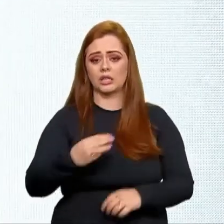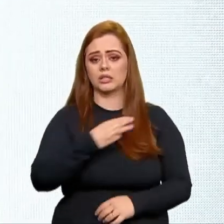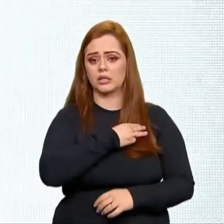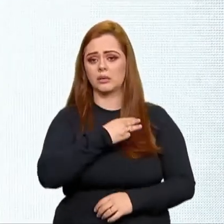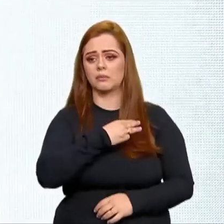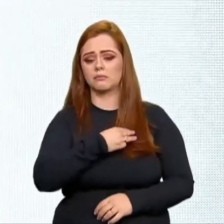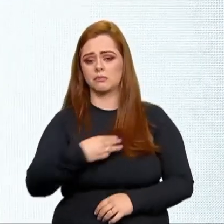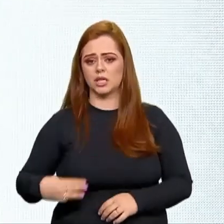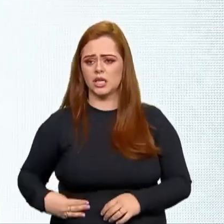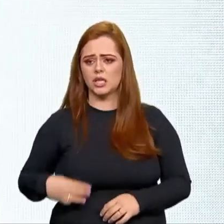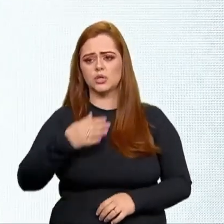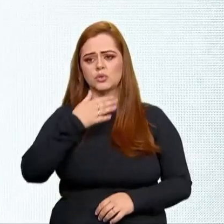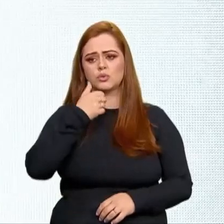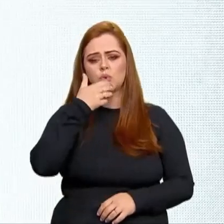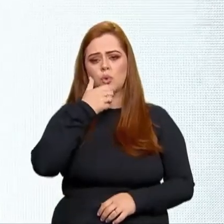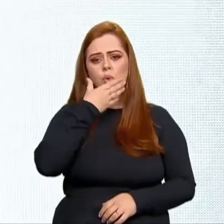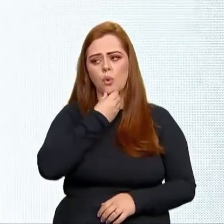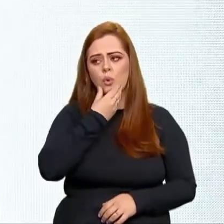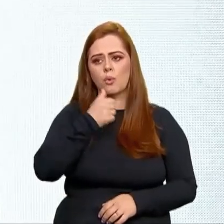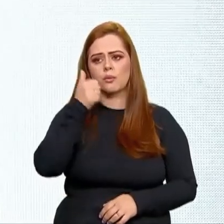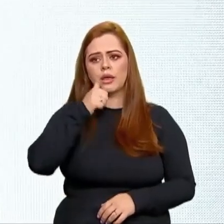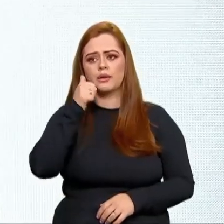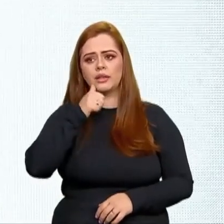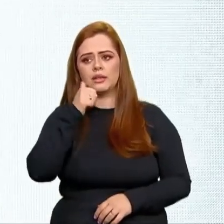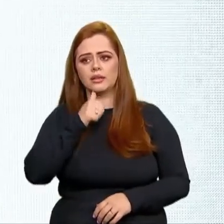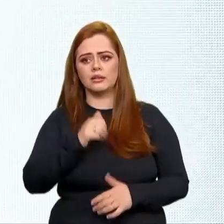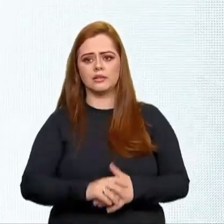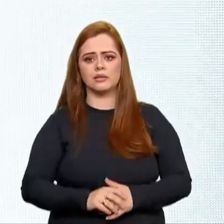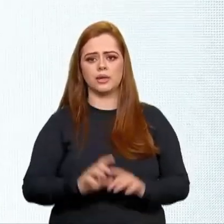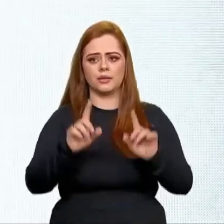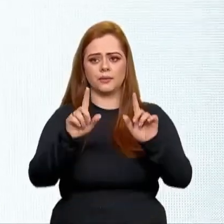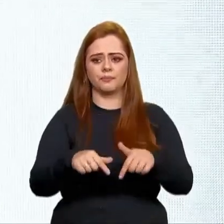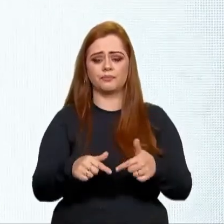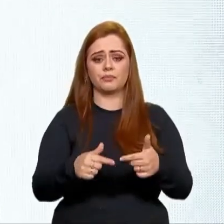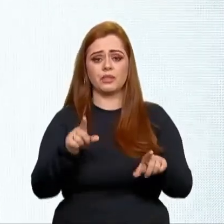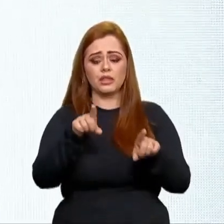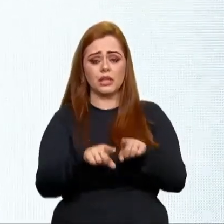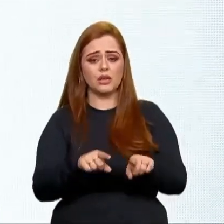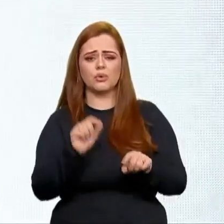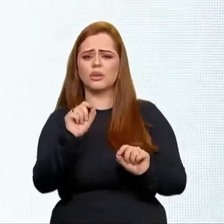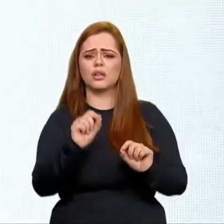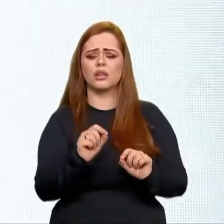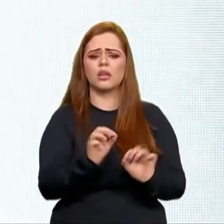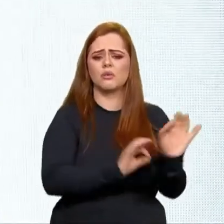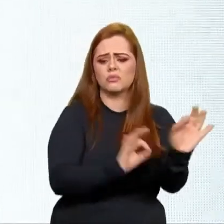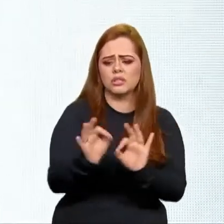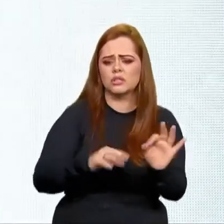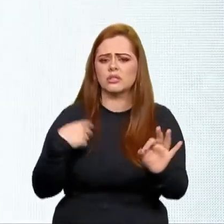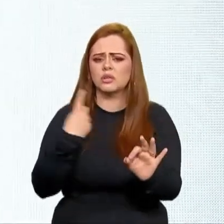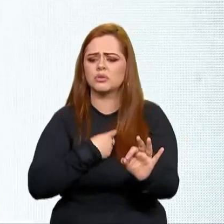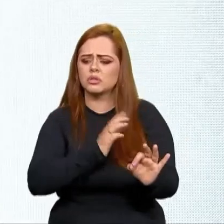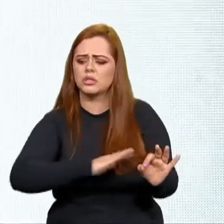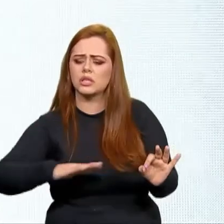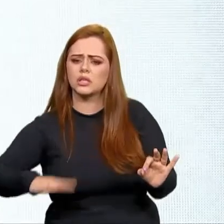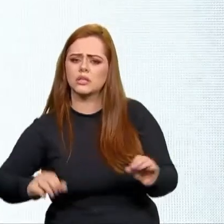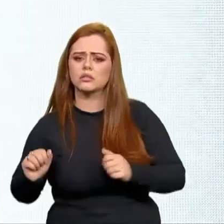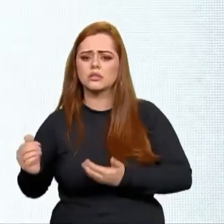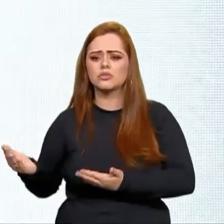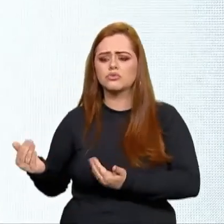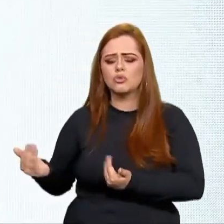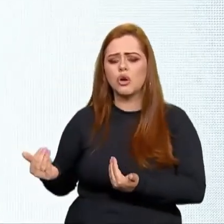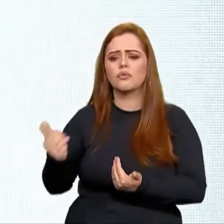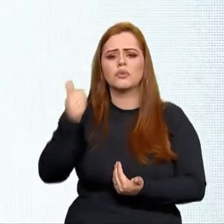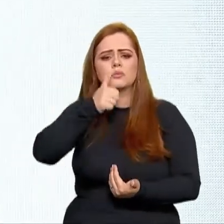suas ações correspondentes, terá que responder ao povo brasileiro o que está fazendo para as nossas crianças e adolescentes, o que está fazendo para as nossas